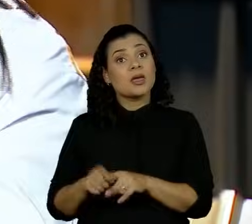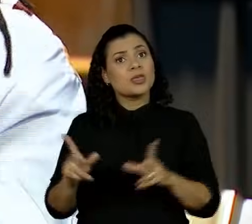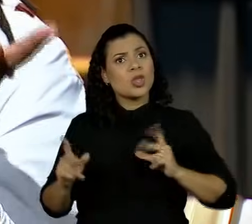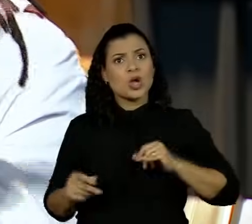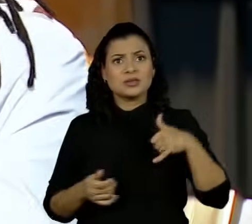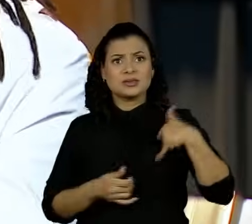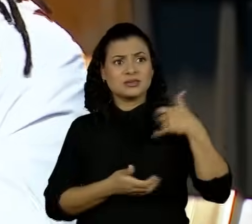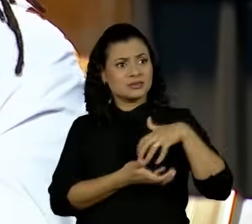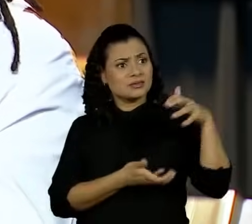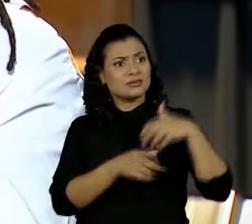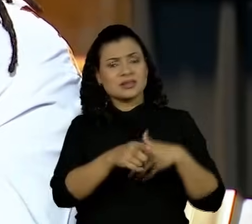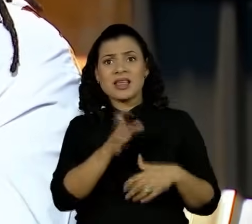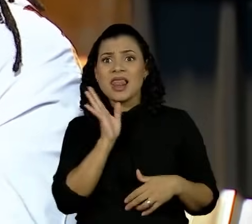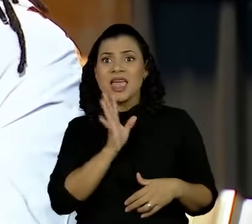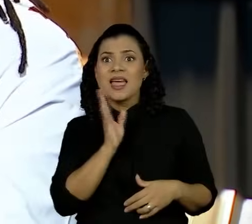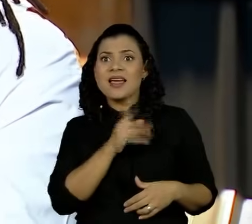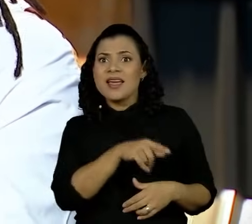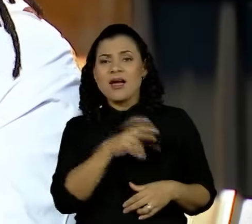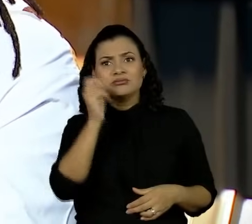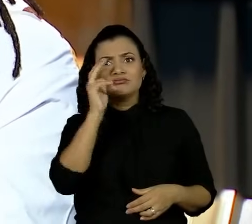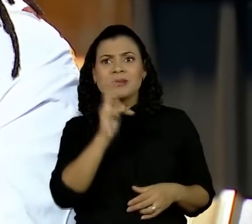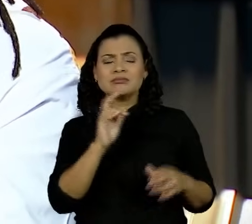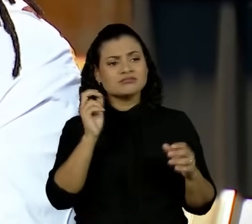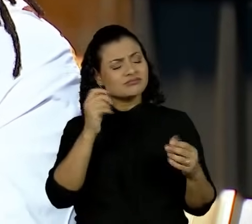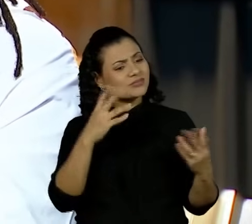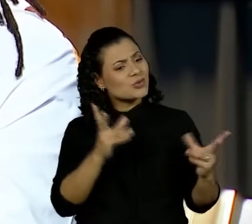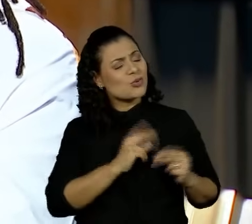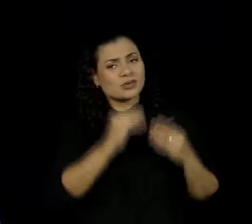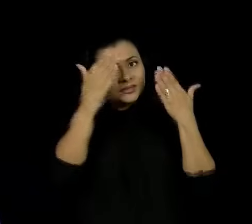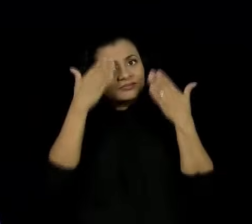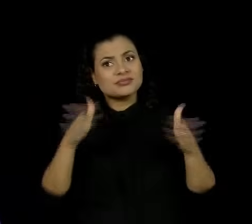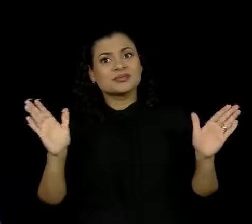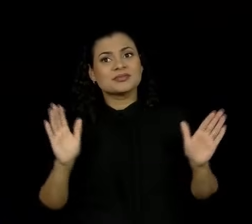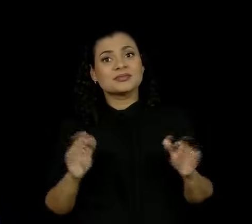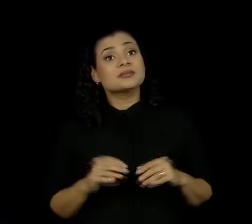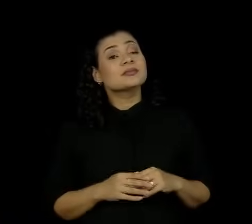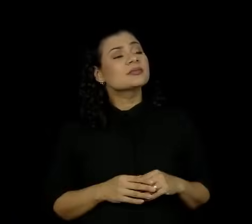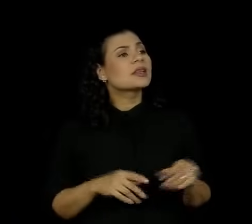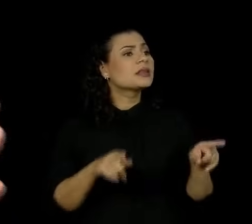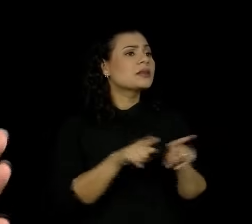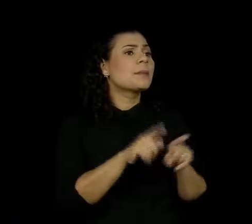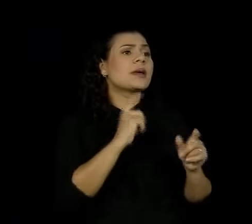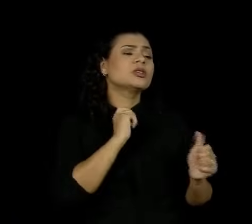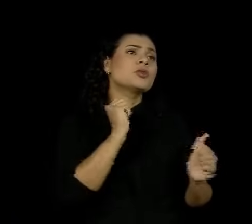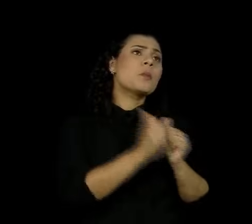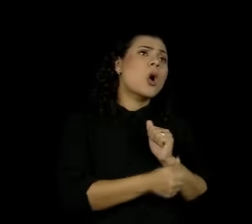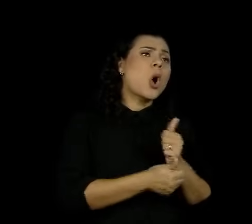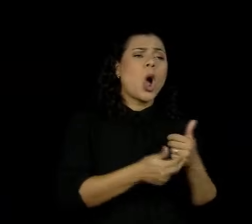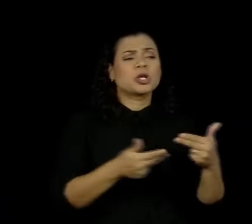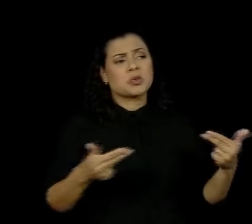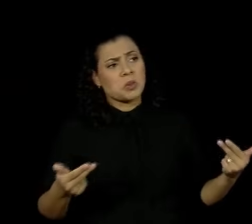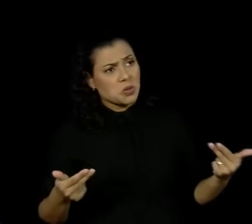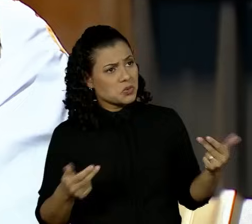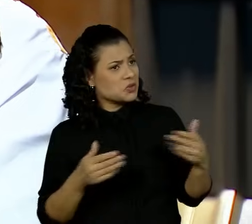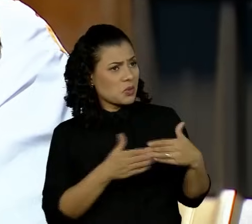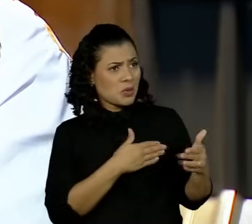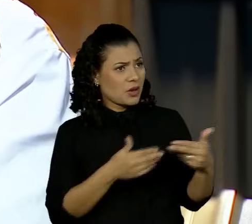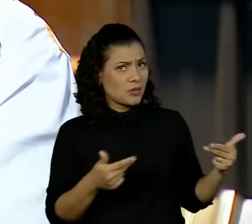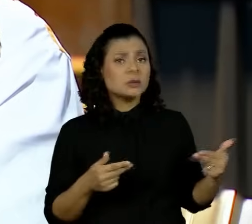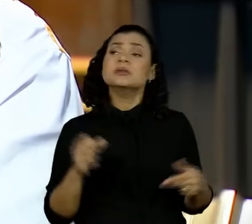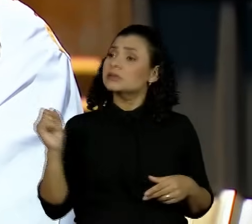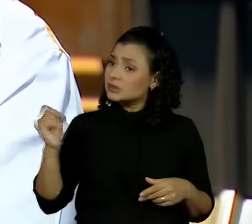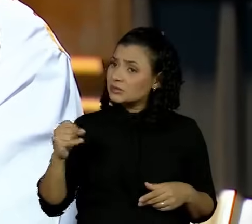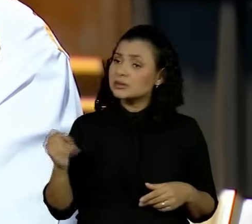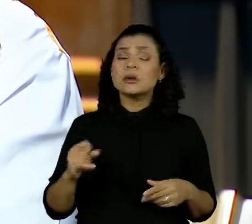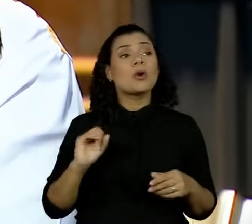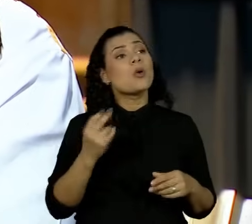o senhor e a senhora, né, também é bacana. Isso vale, assim, até por um esporte que você nunca praticou? Eu acho que vale. Uma rua